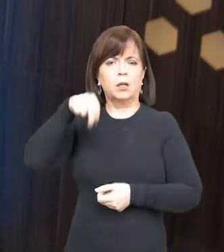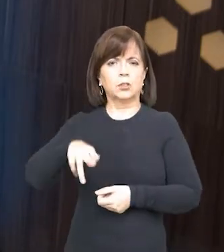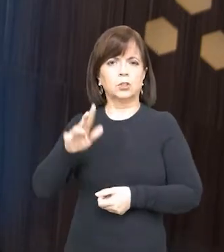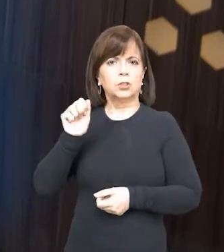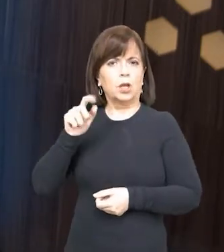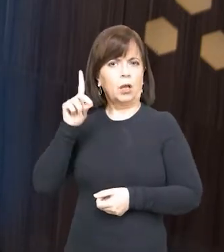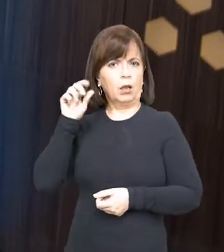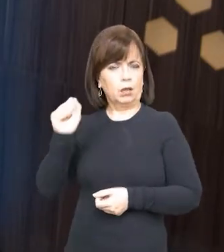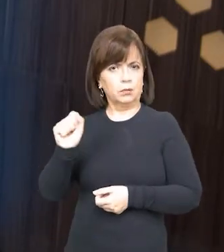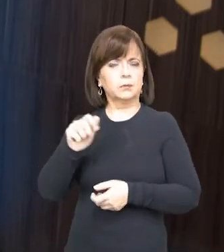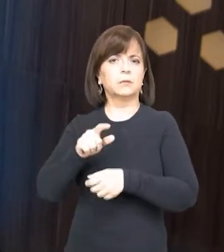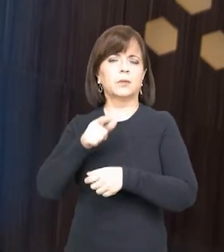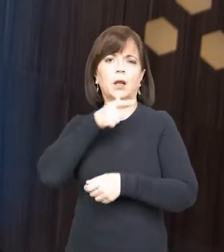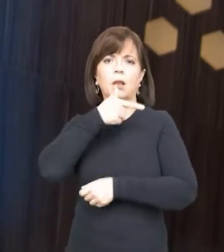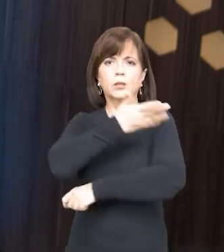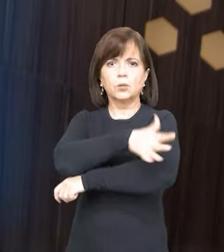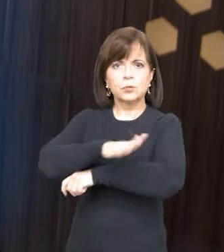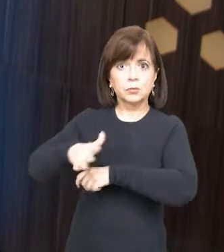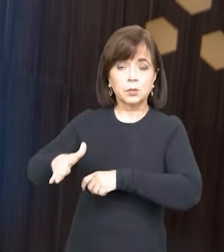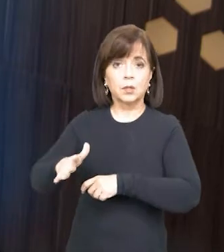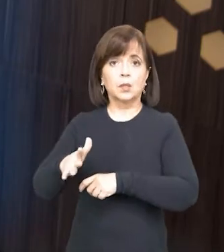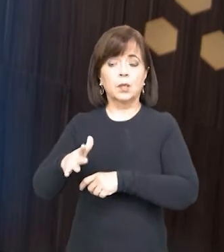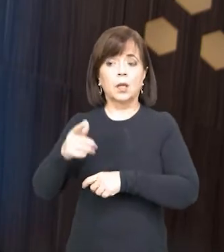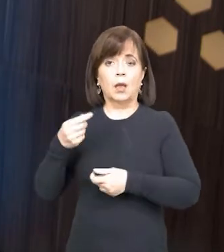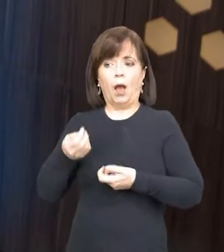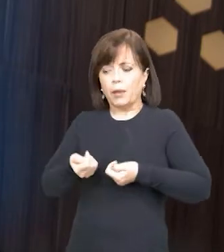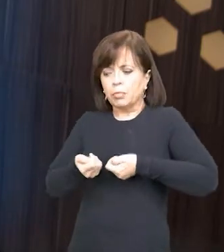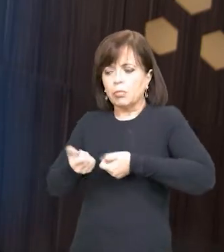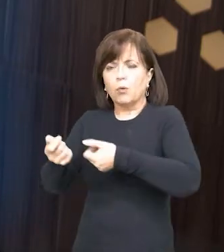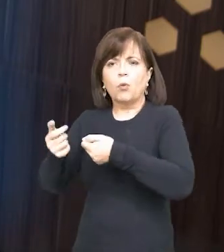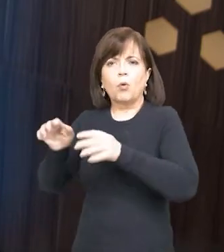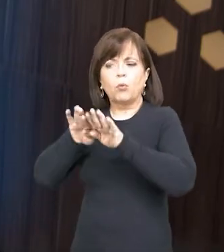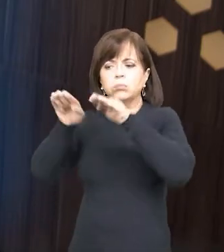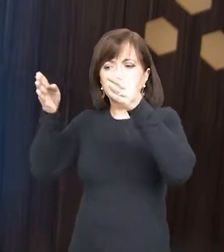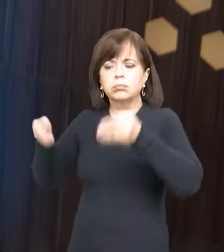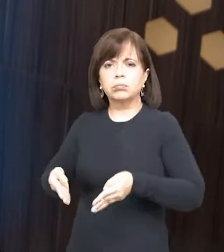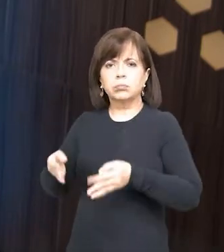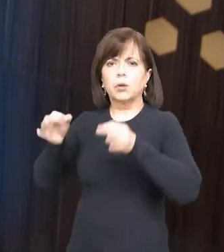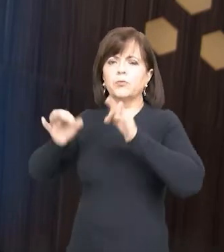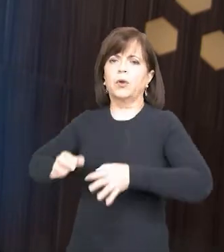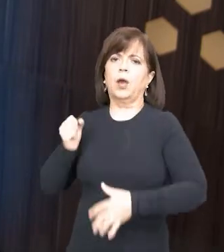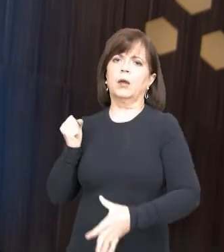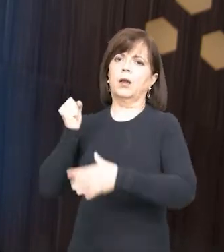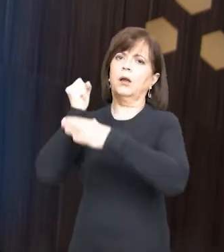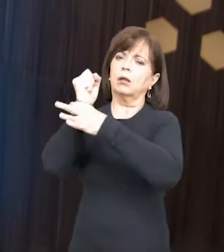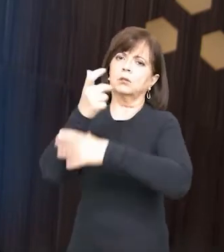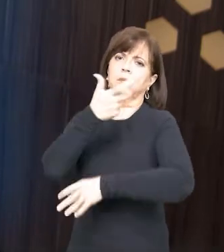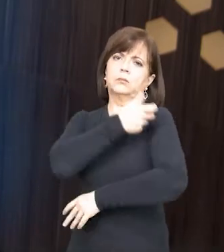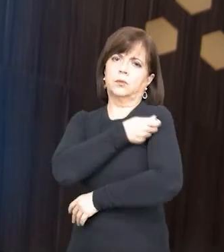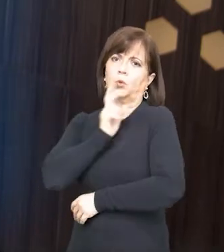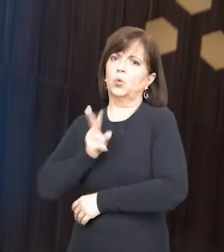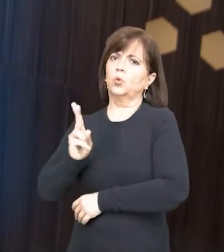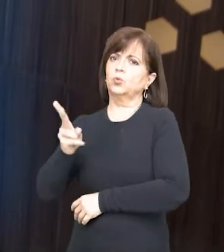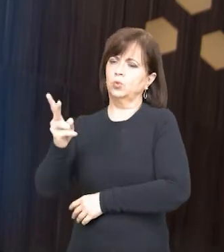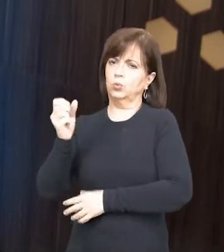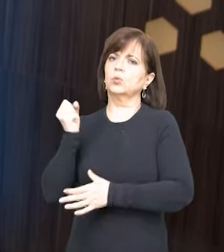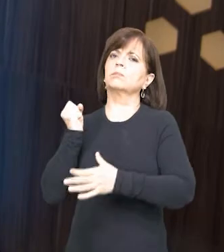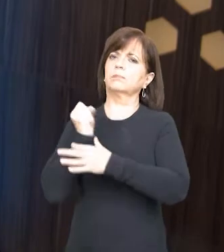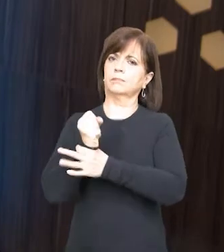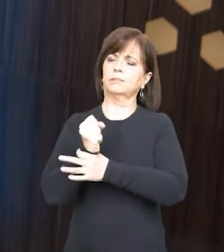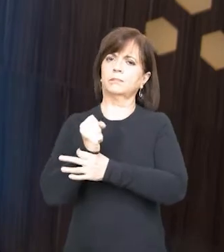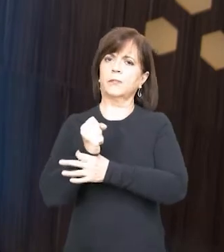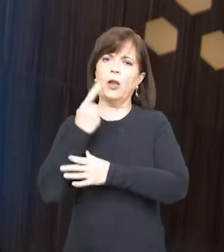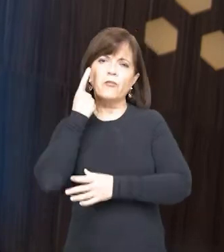de caixas térmicas e isopores para garantir a eficácia das vacinas contra o coronavírus. Vamos acompanhar no